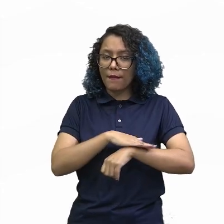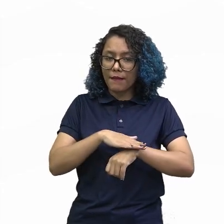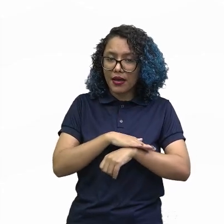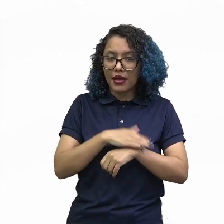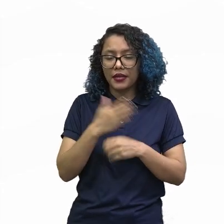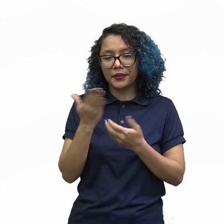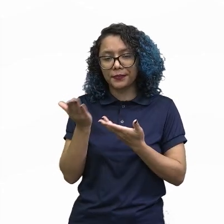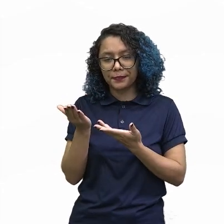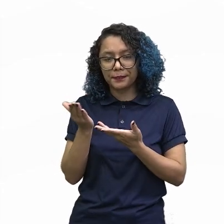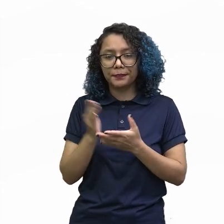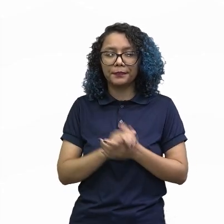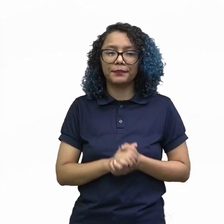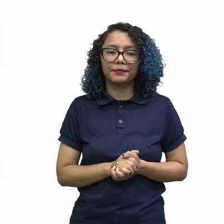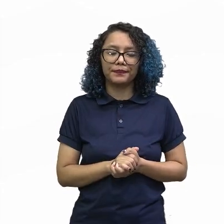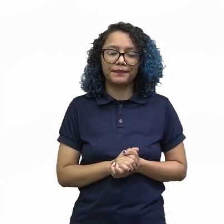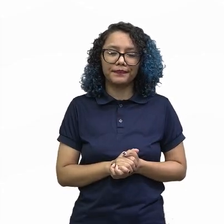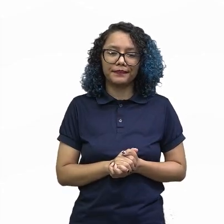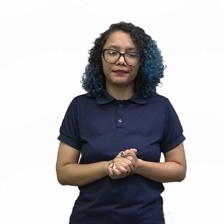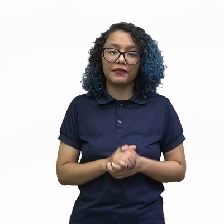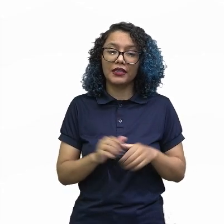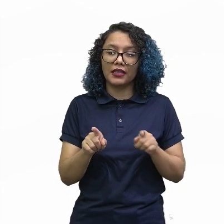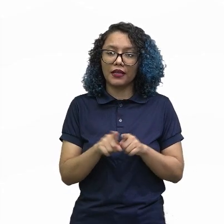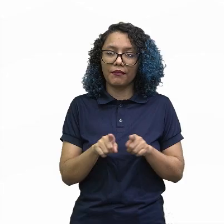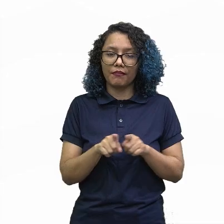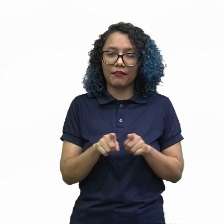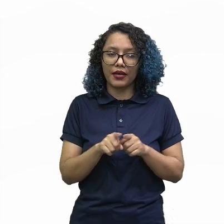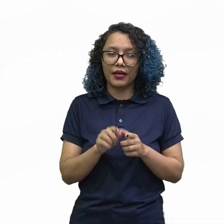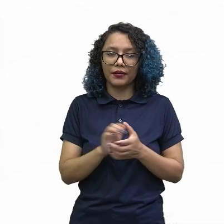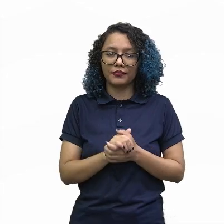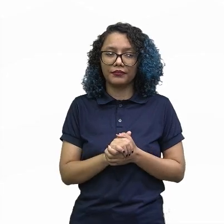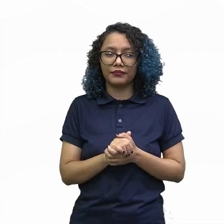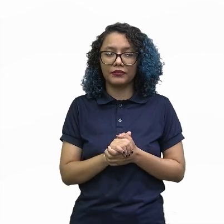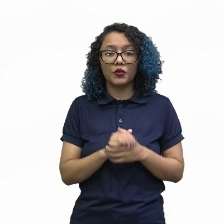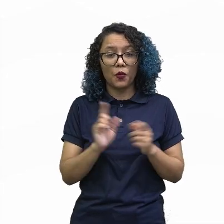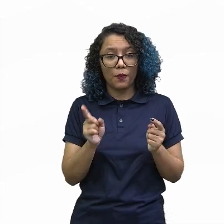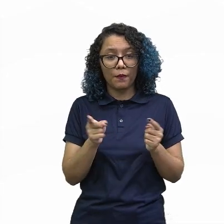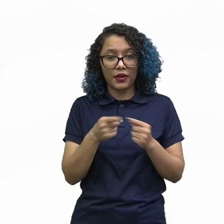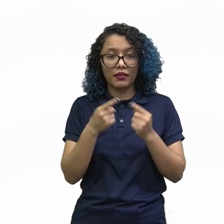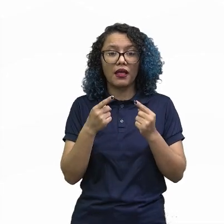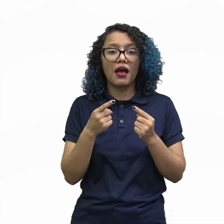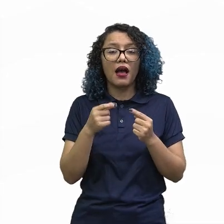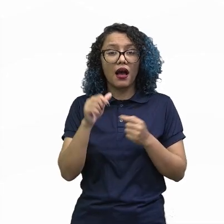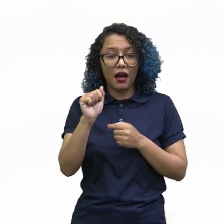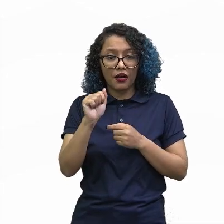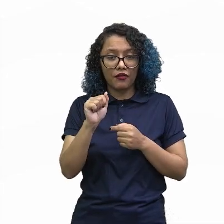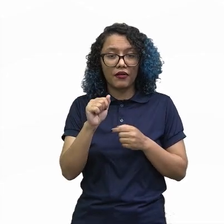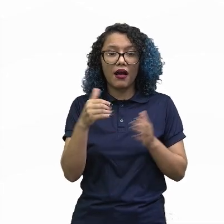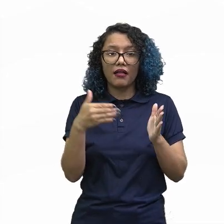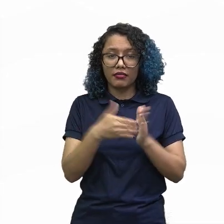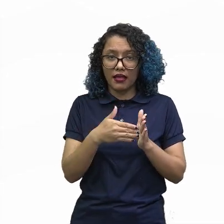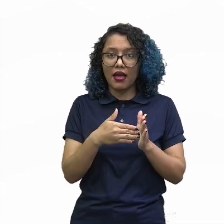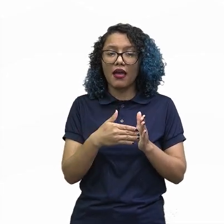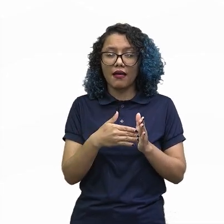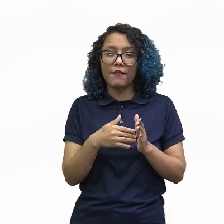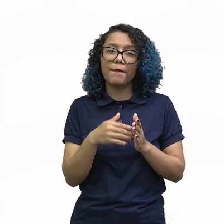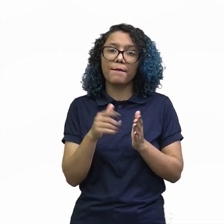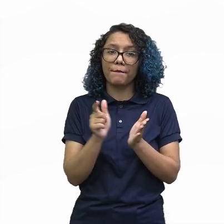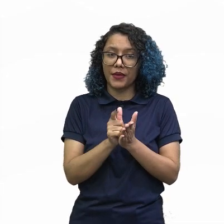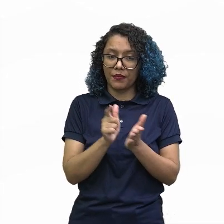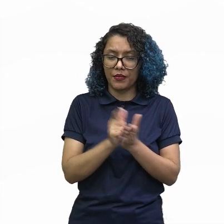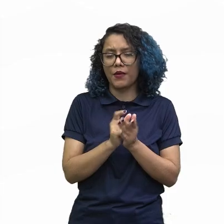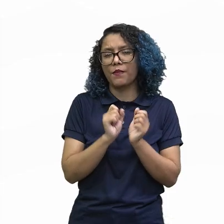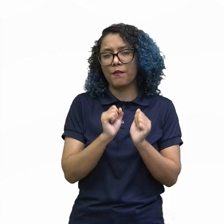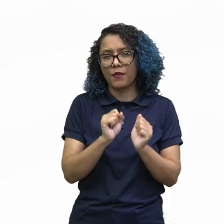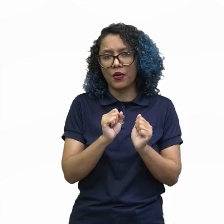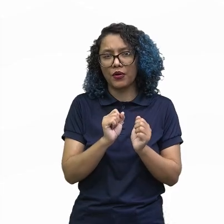pele, como você imagina aí, olha só, radiação alfa, ela vai até o papel, ou